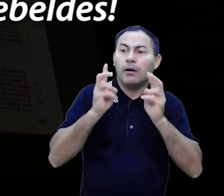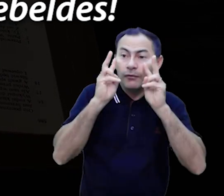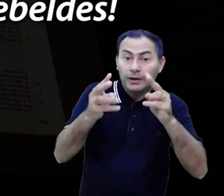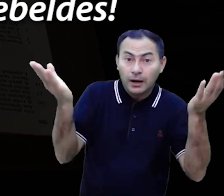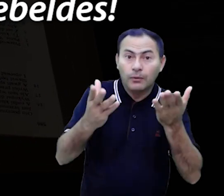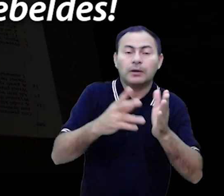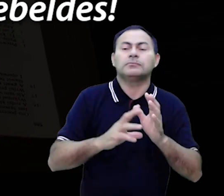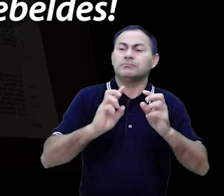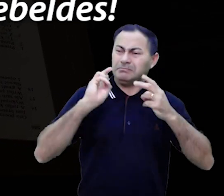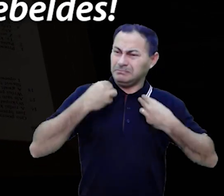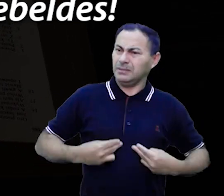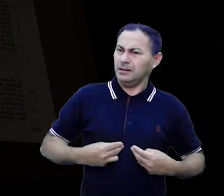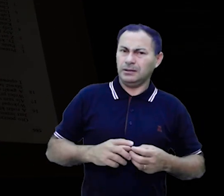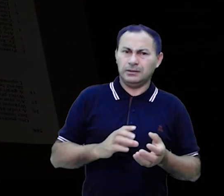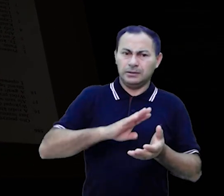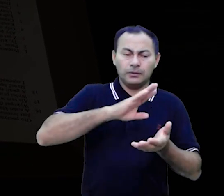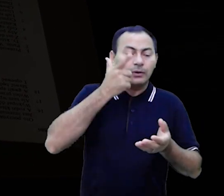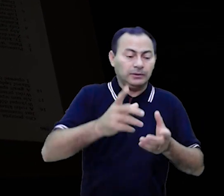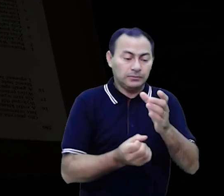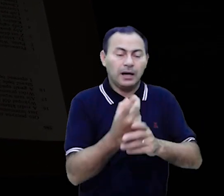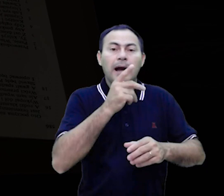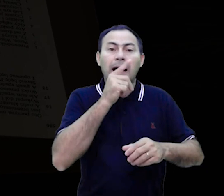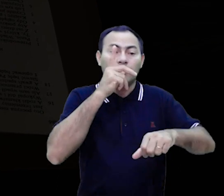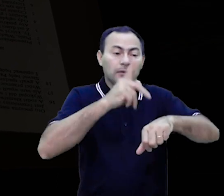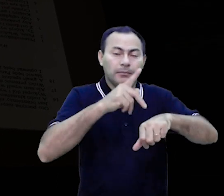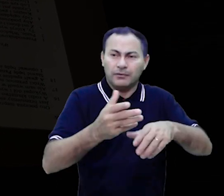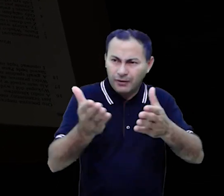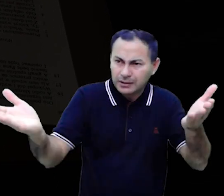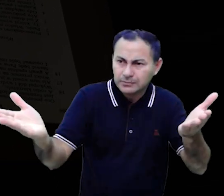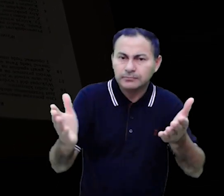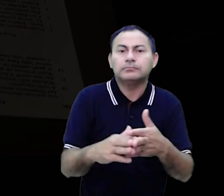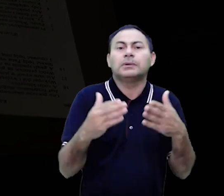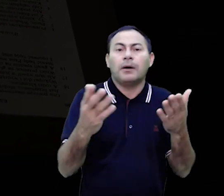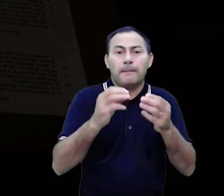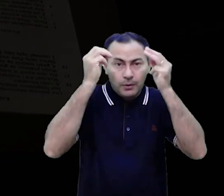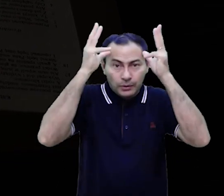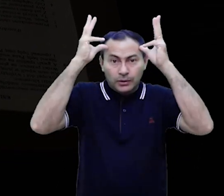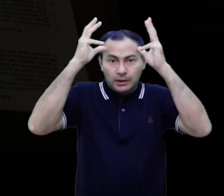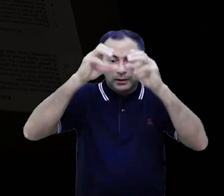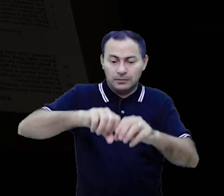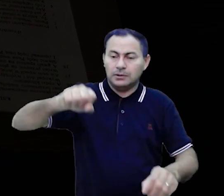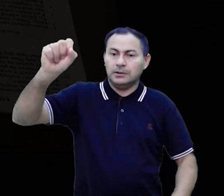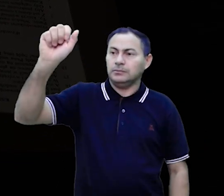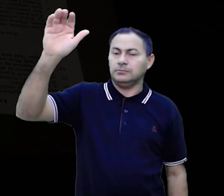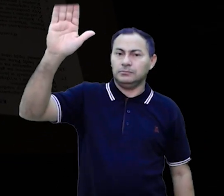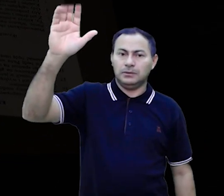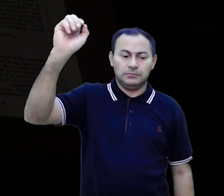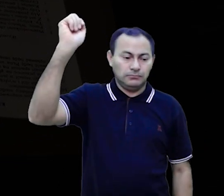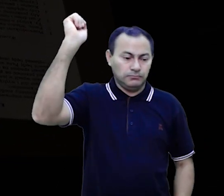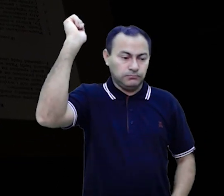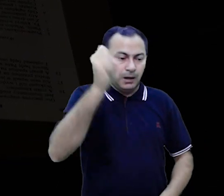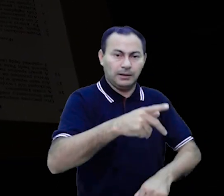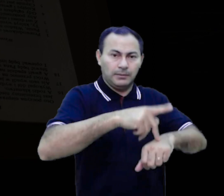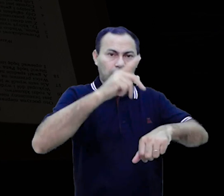ouvi agora, rebeldes, porventura tiraremos água desta rocha para vós? Então Moisés levantou a mão